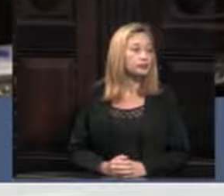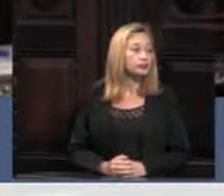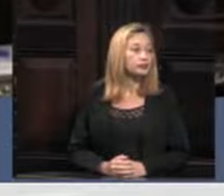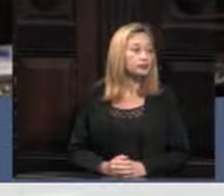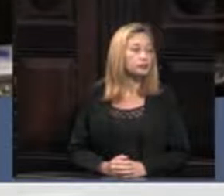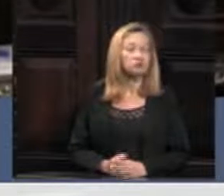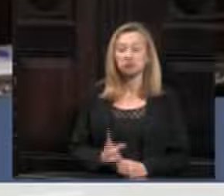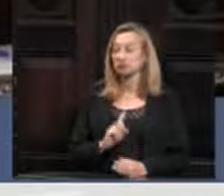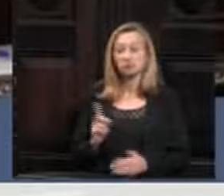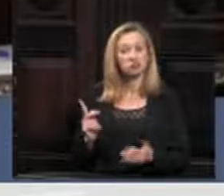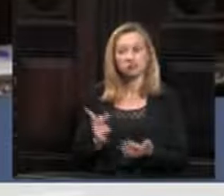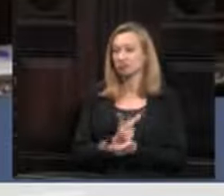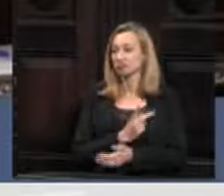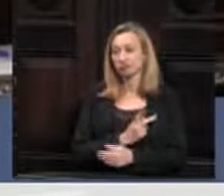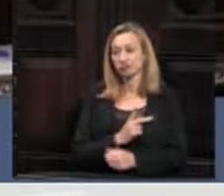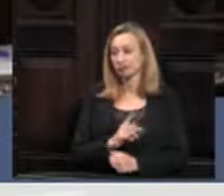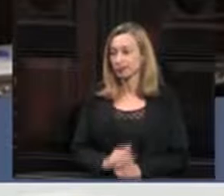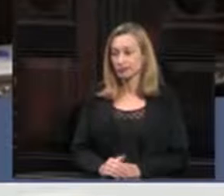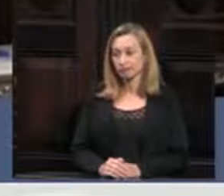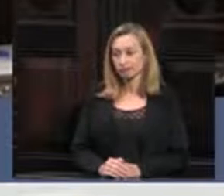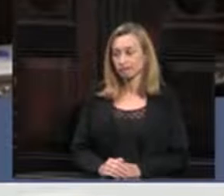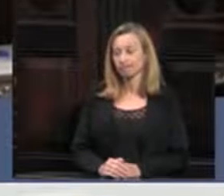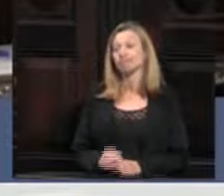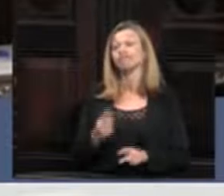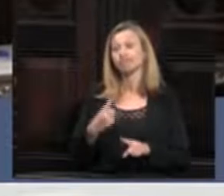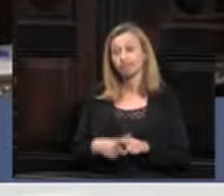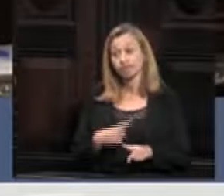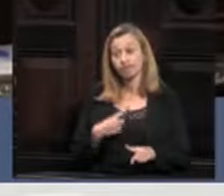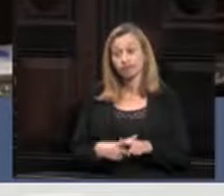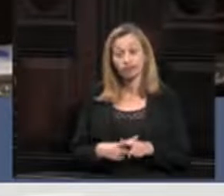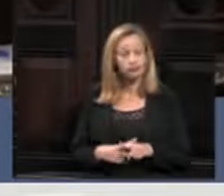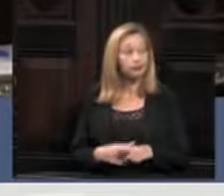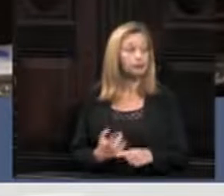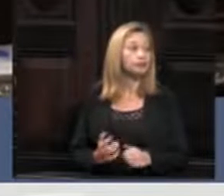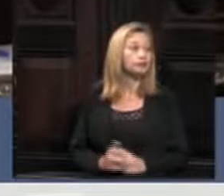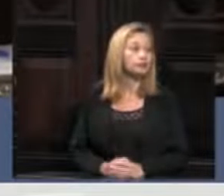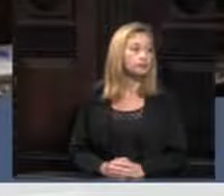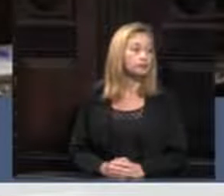não aconteceu, porque, por cautela,